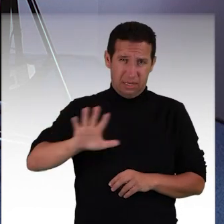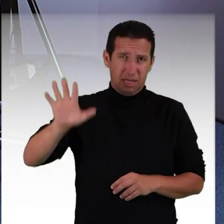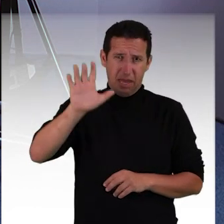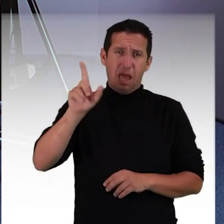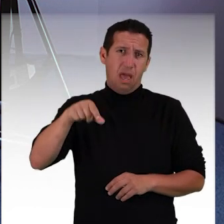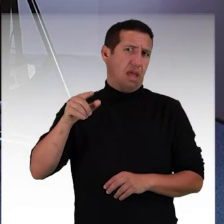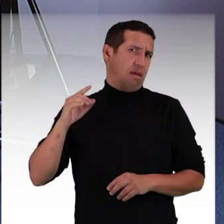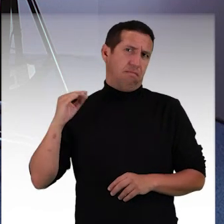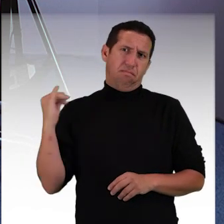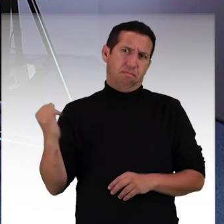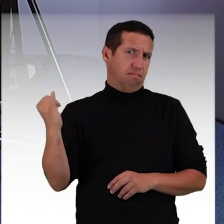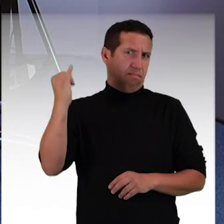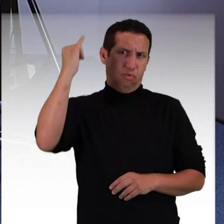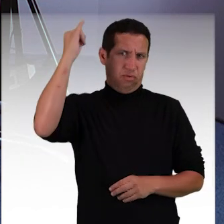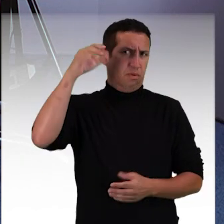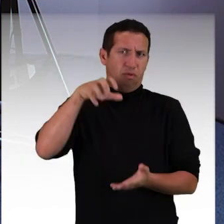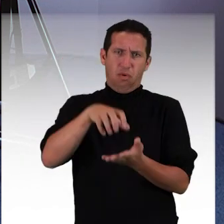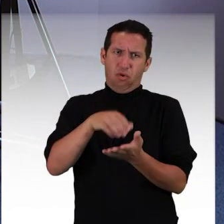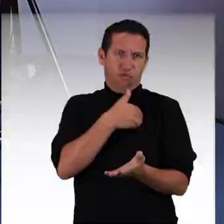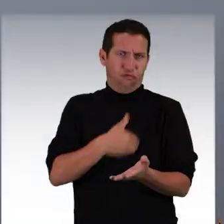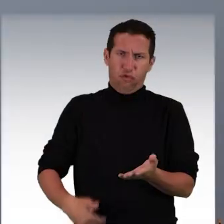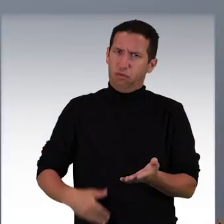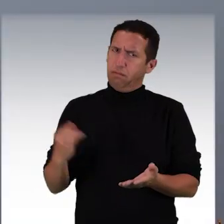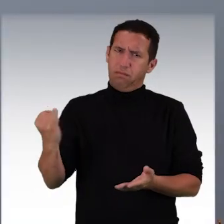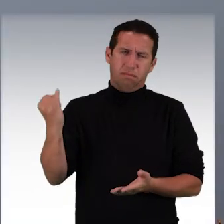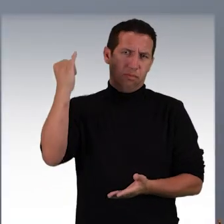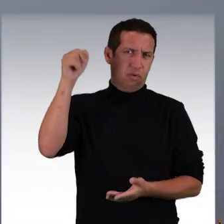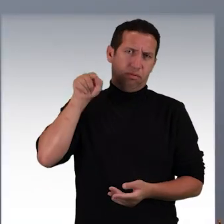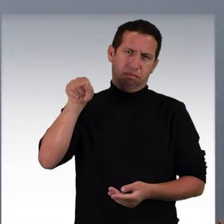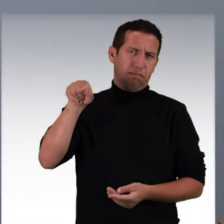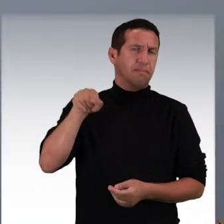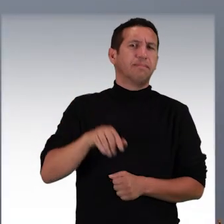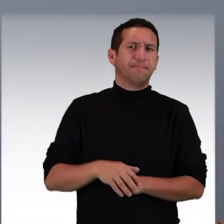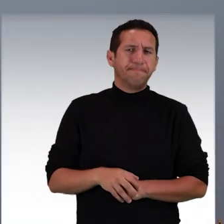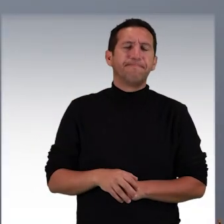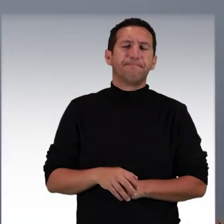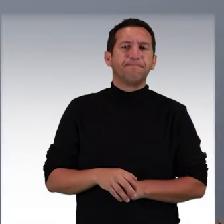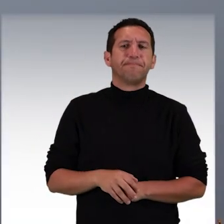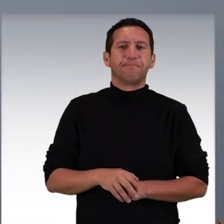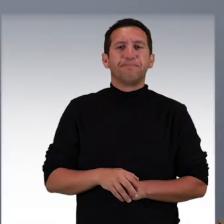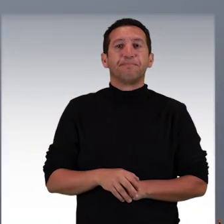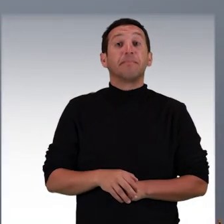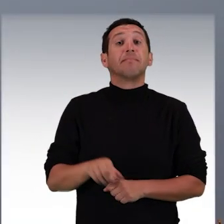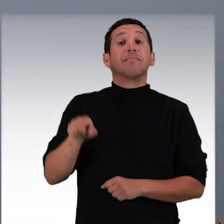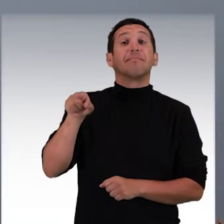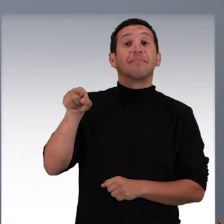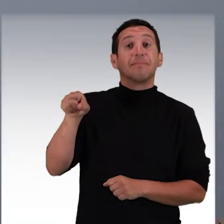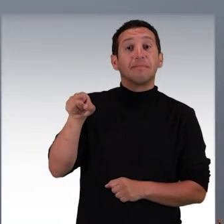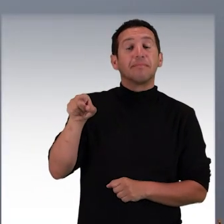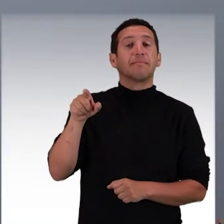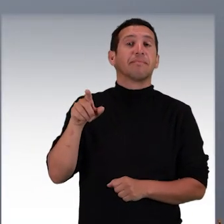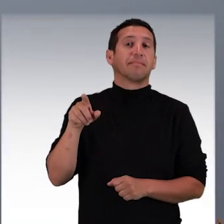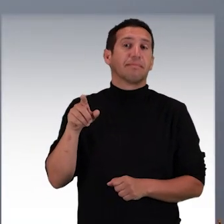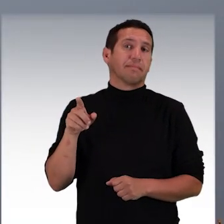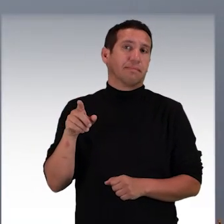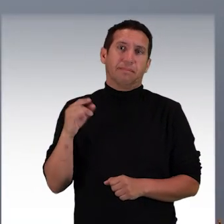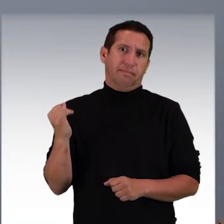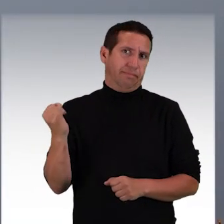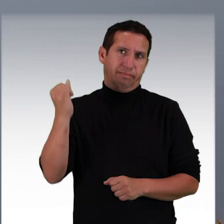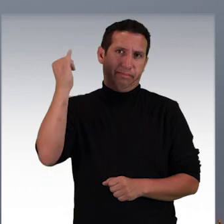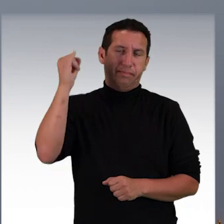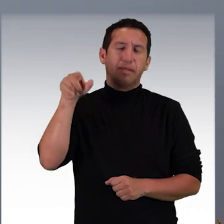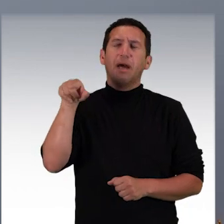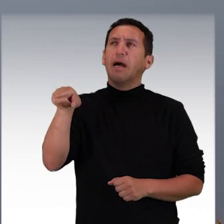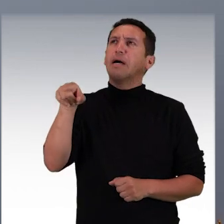um um órgão importantíssimo da da sociedade que ali que é o a